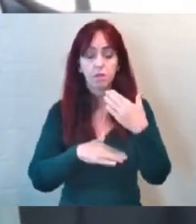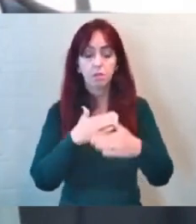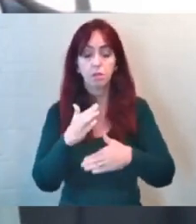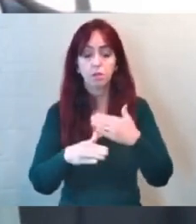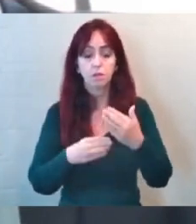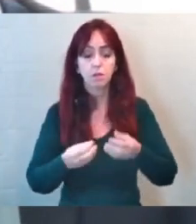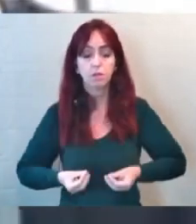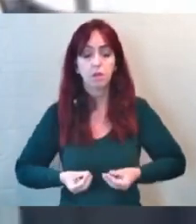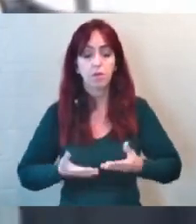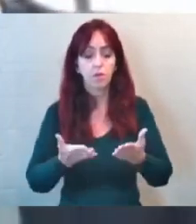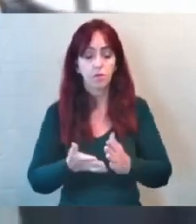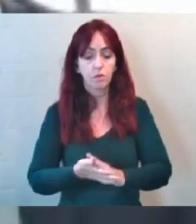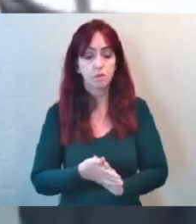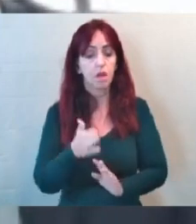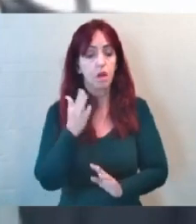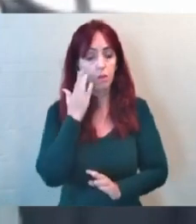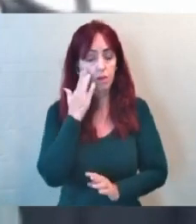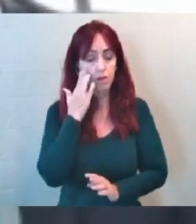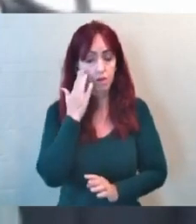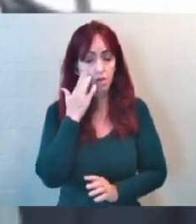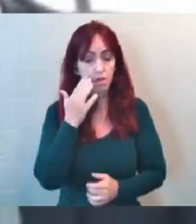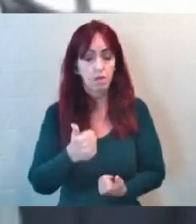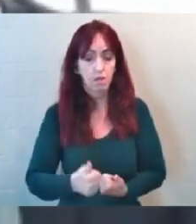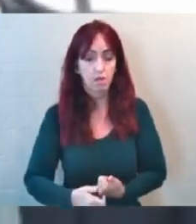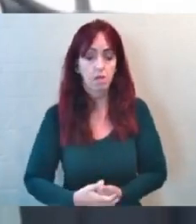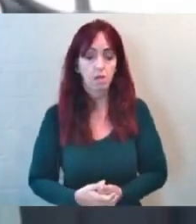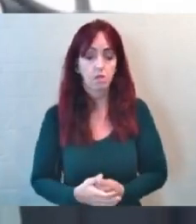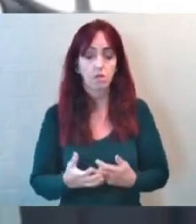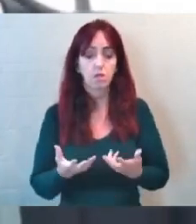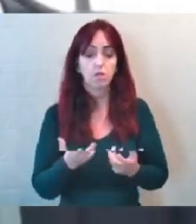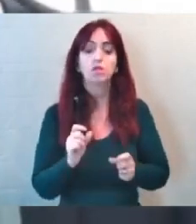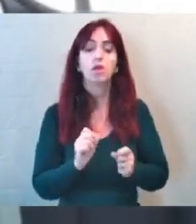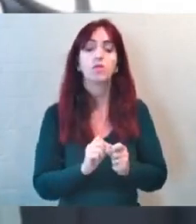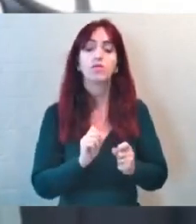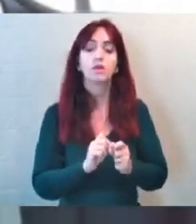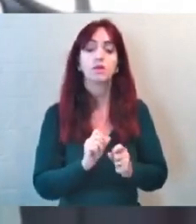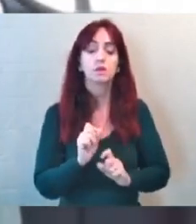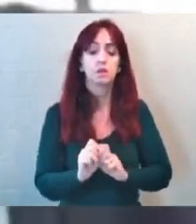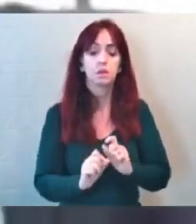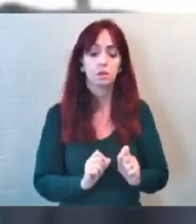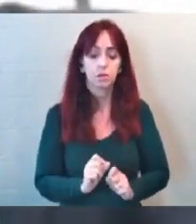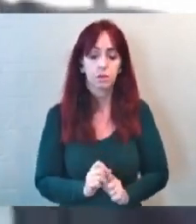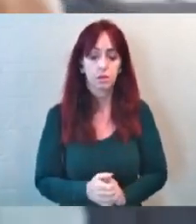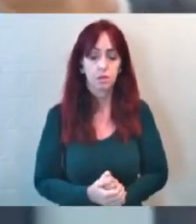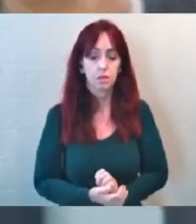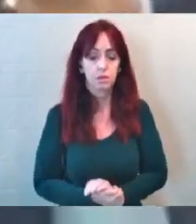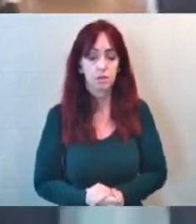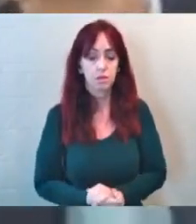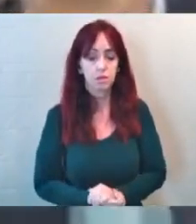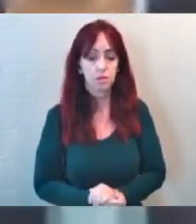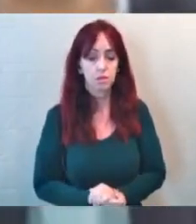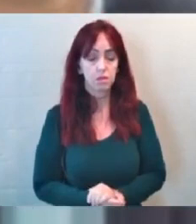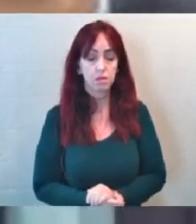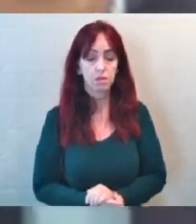Está falhando, Francisco. Eu entendo que isso... Começa de novo, por favor, que falhou. Eu queria só fazer uma...